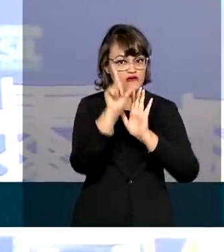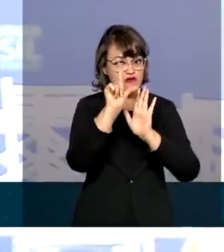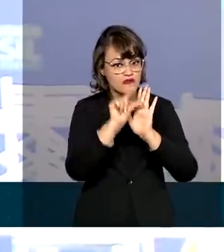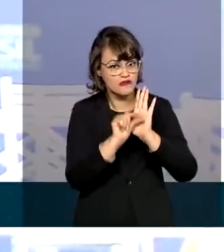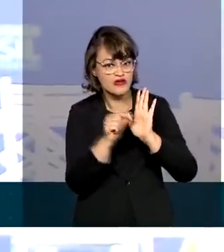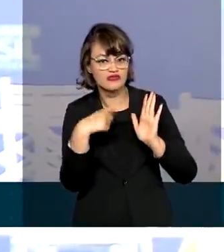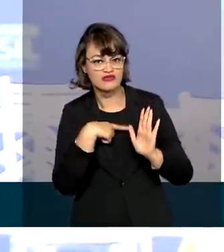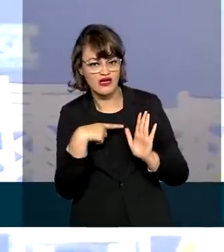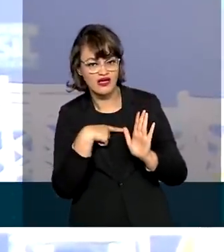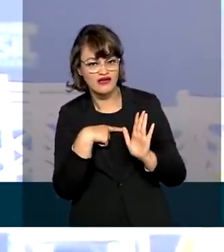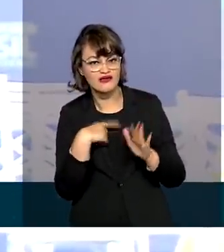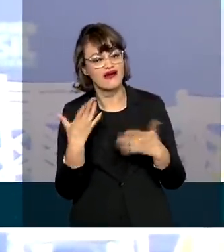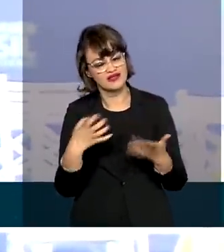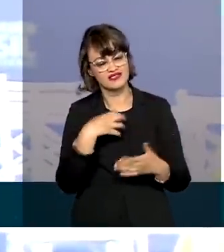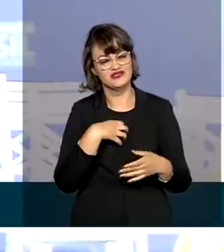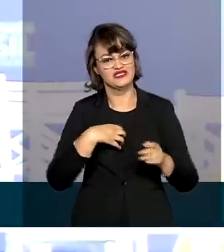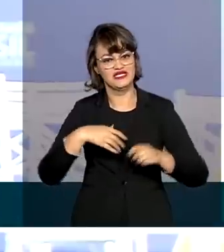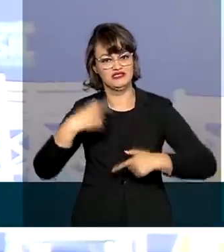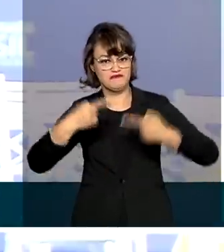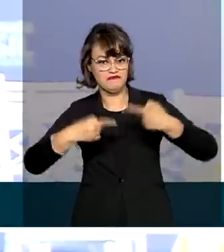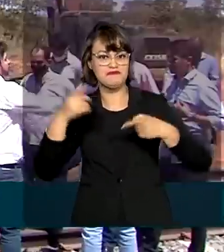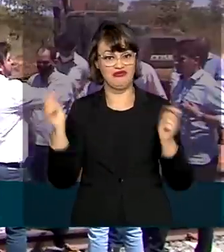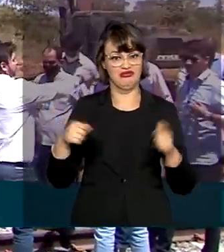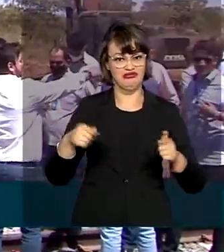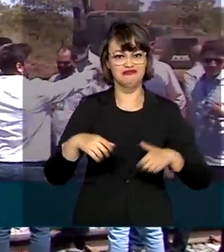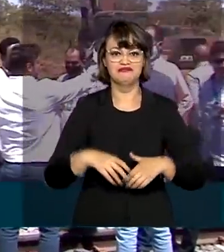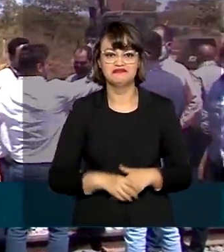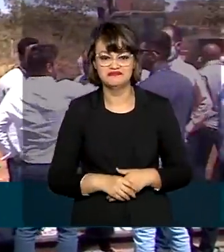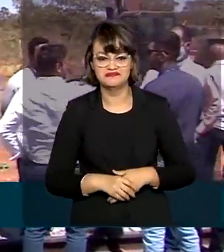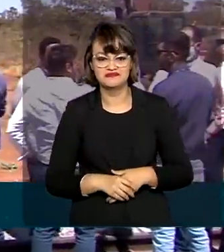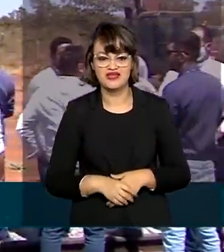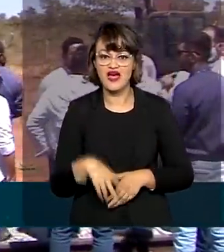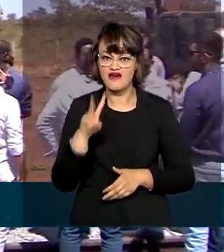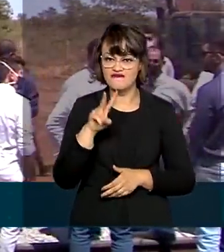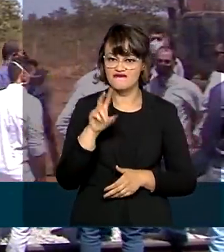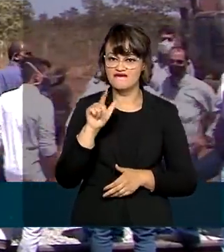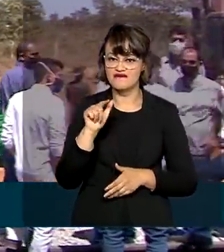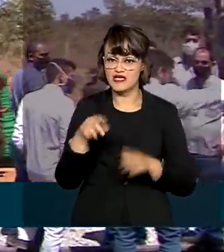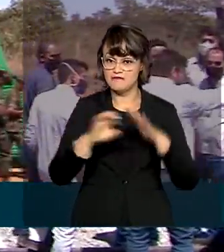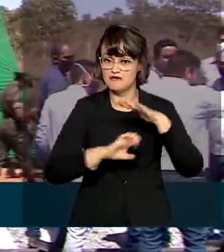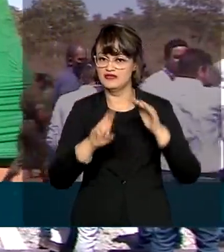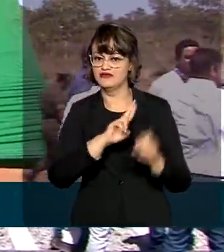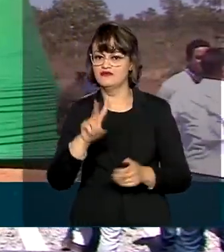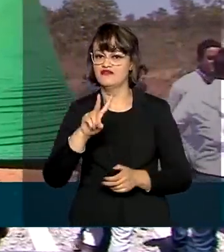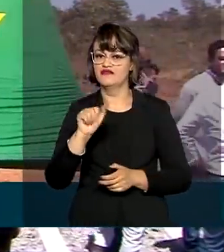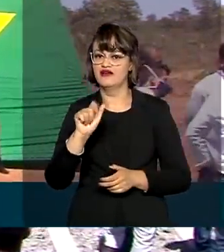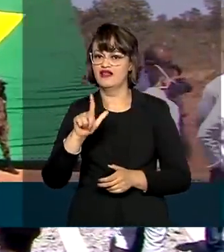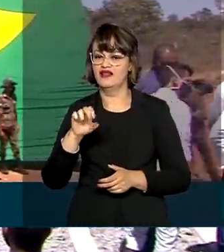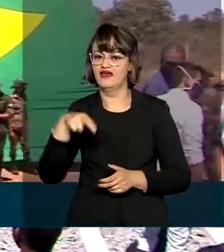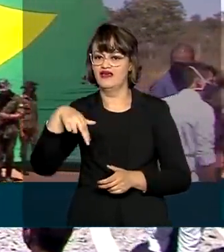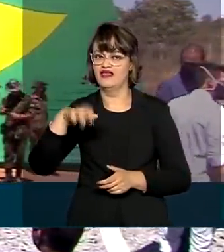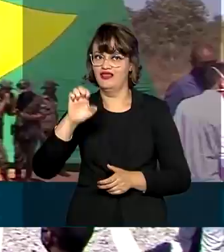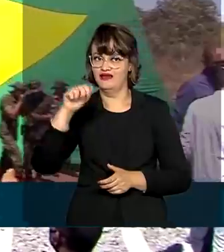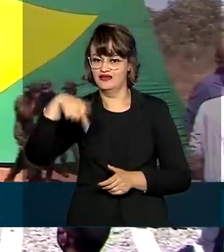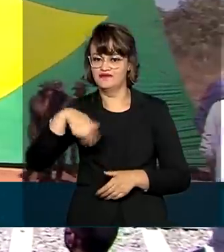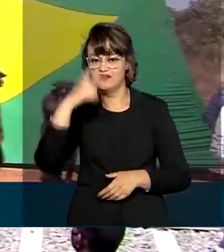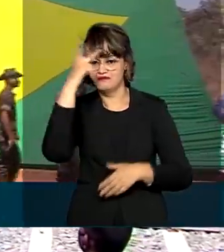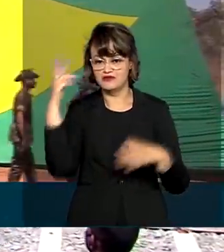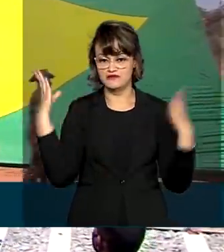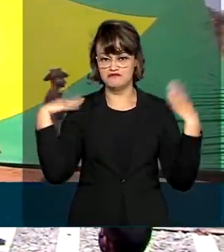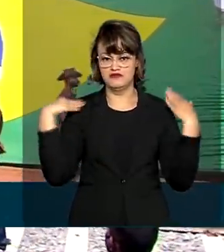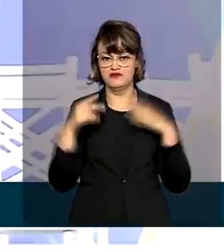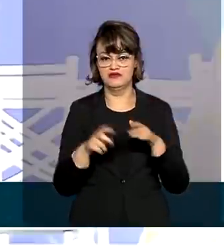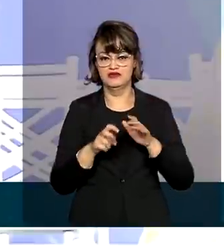produção, a gente fica mais competitivo no mercado. Para a Valec, empresa responsável pela obra, até os caminhoneiros serão